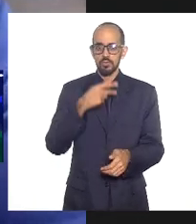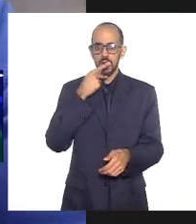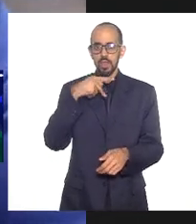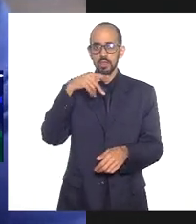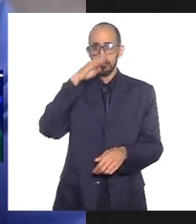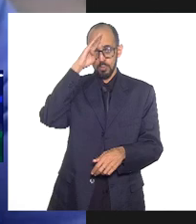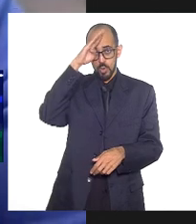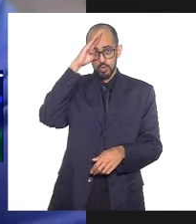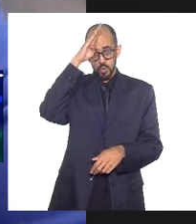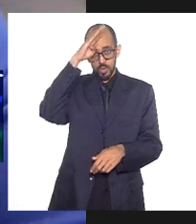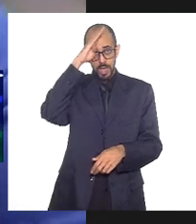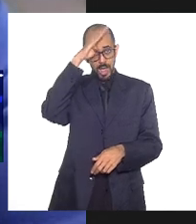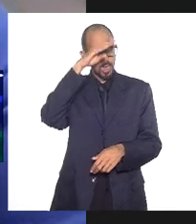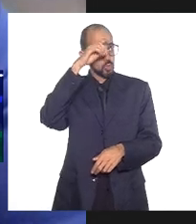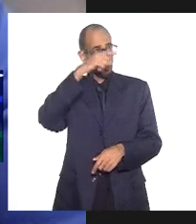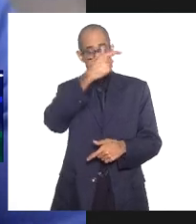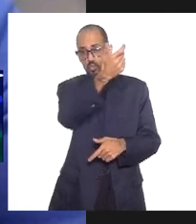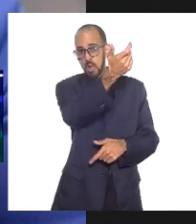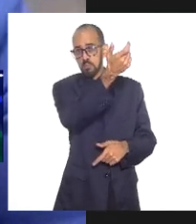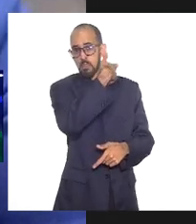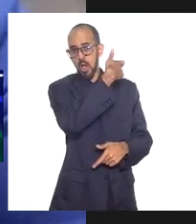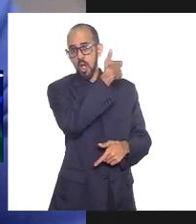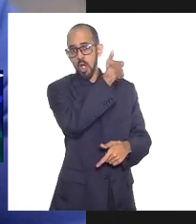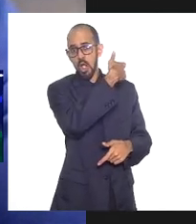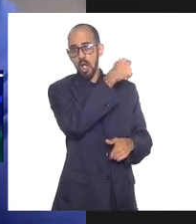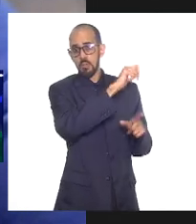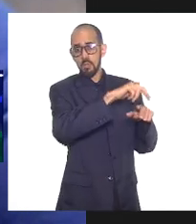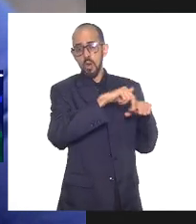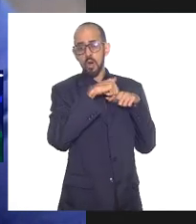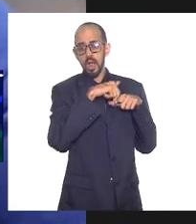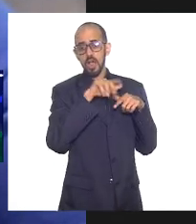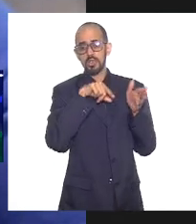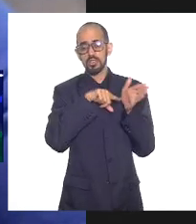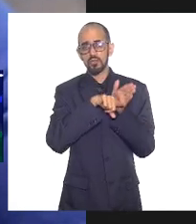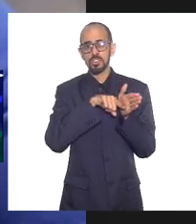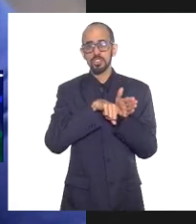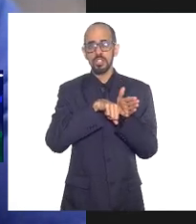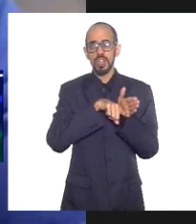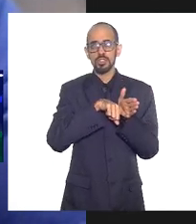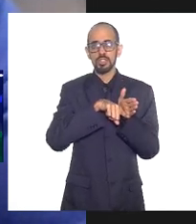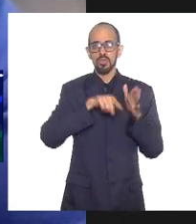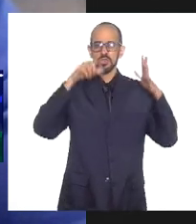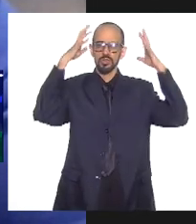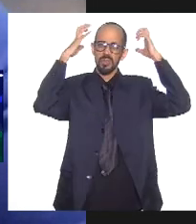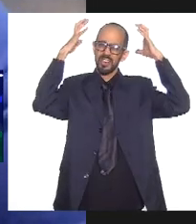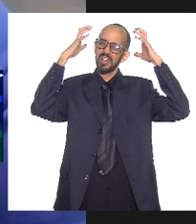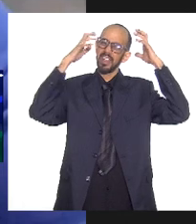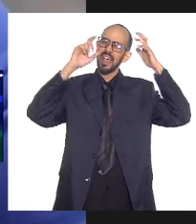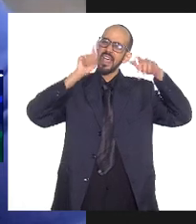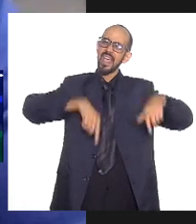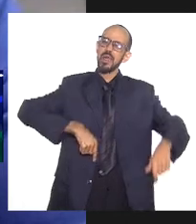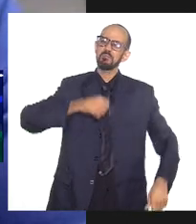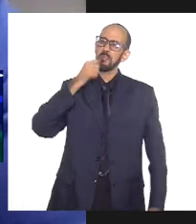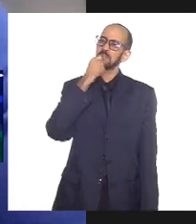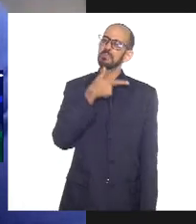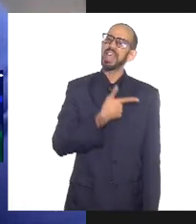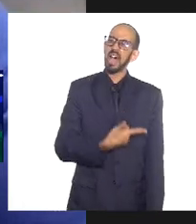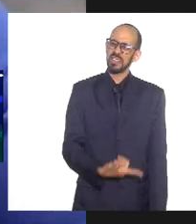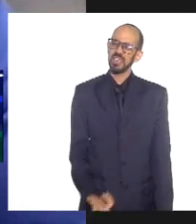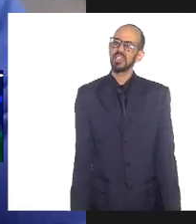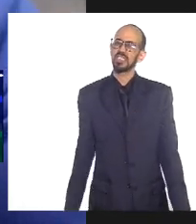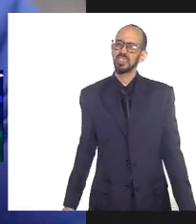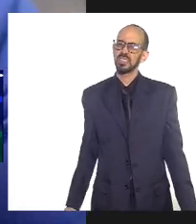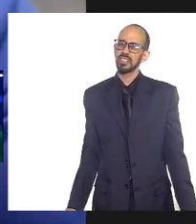Bolsonaro o retaliou por conta das investigações de Marielle, é de dar risada, né? Afinal de